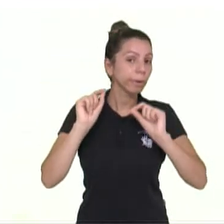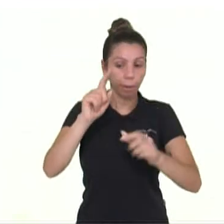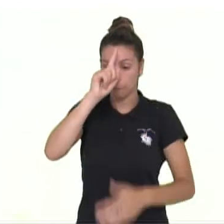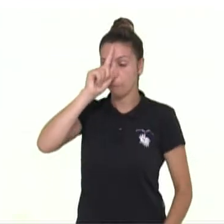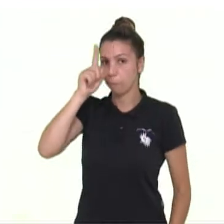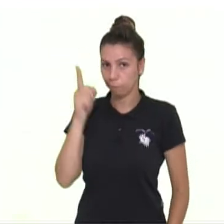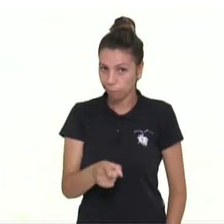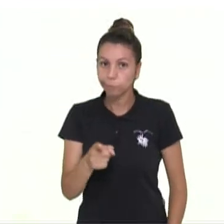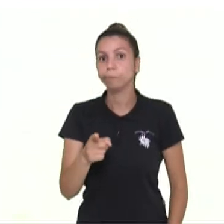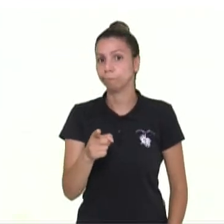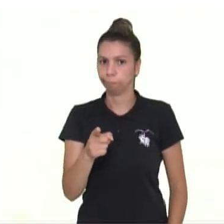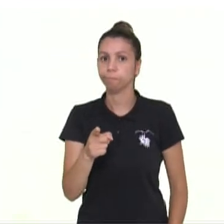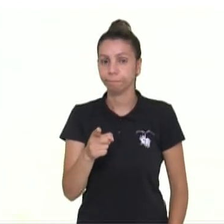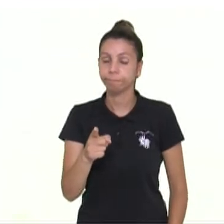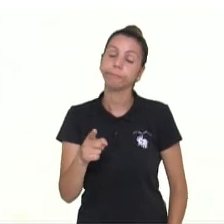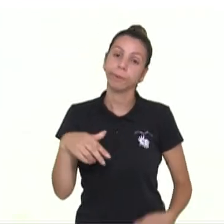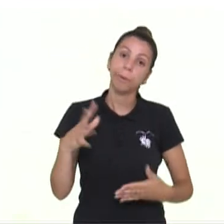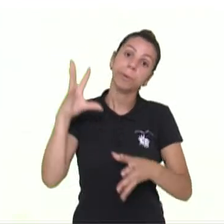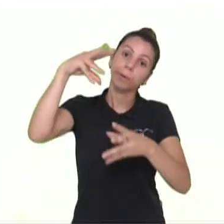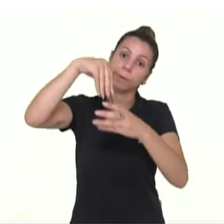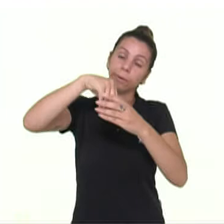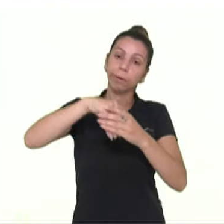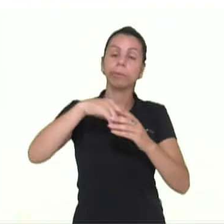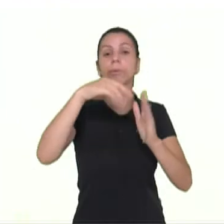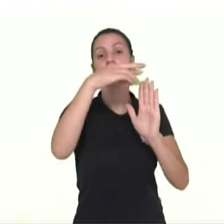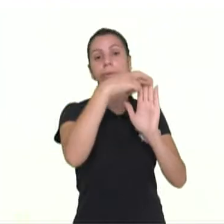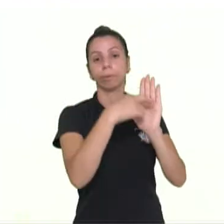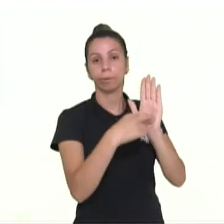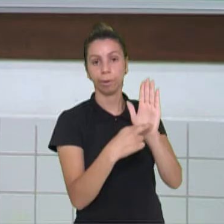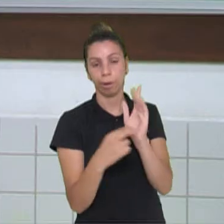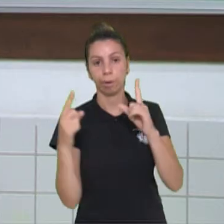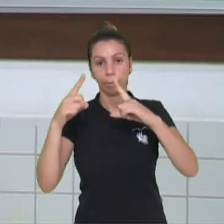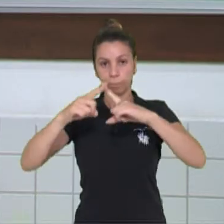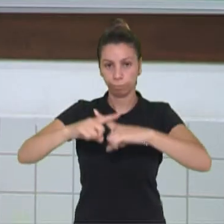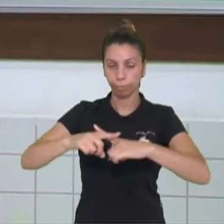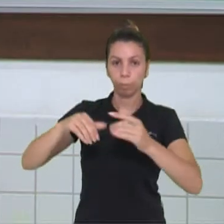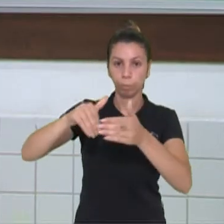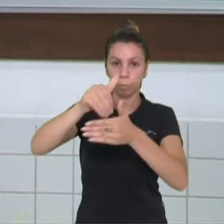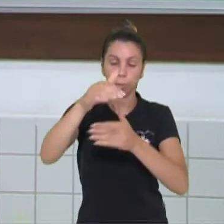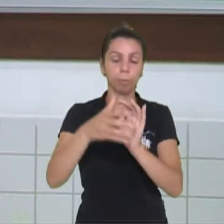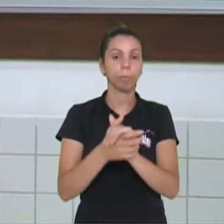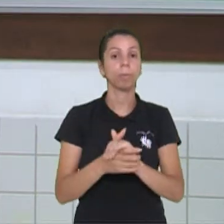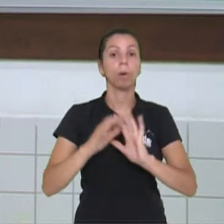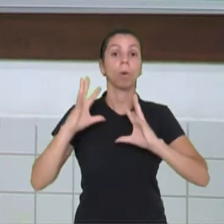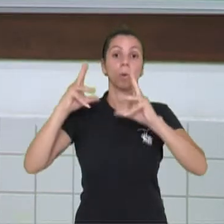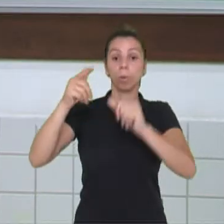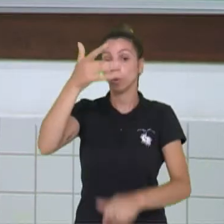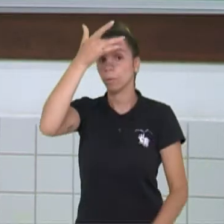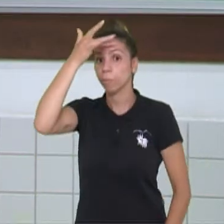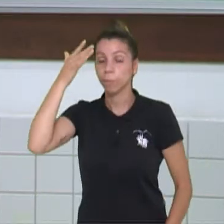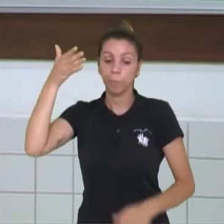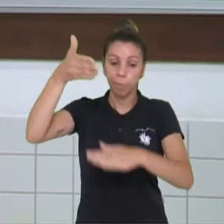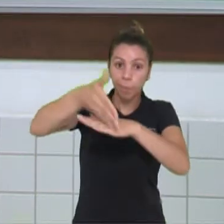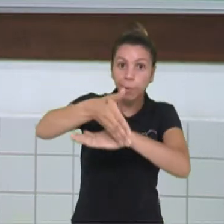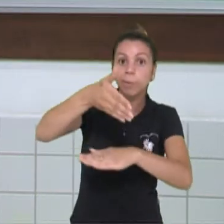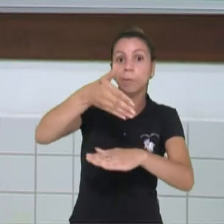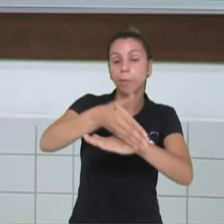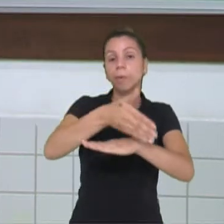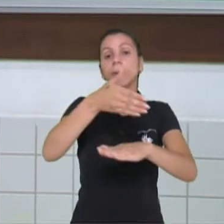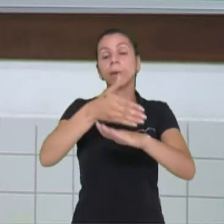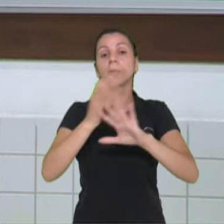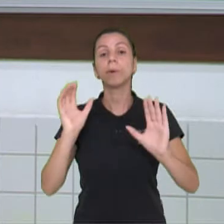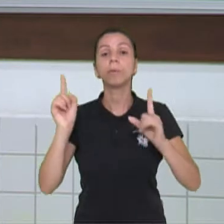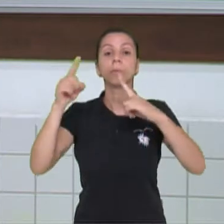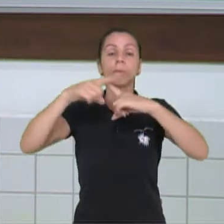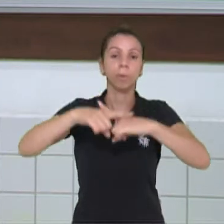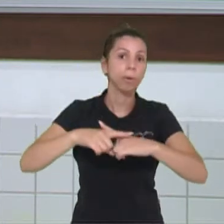punição, e isso faz parte das regras do jogo. Todo jogador que entra em campo sabe que existem as regras e ele sabe que tem que cumprir as